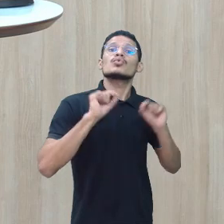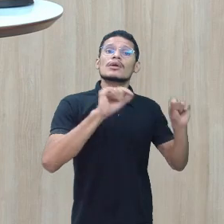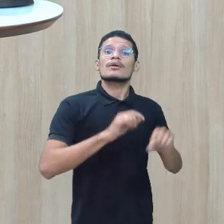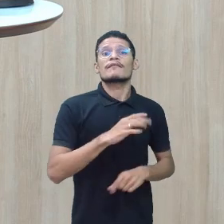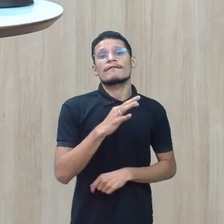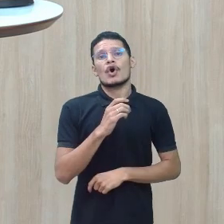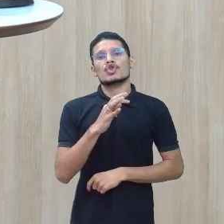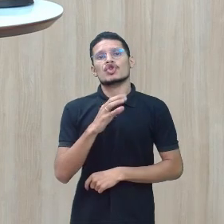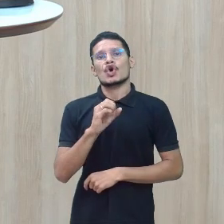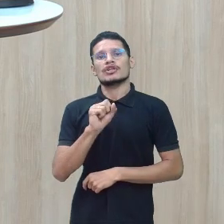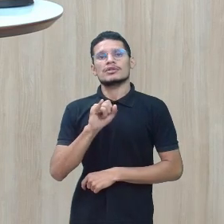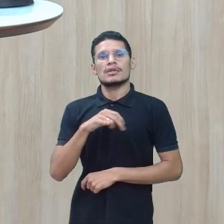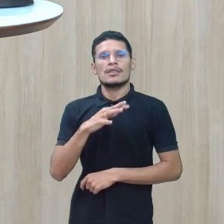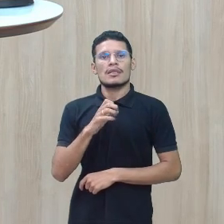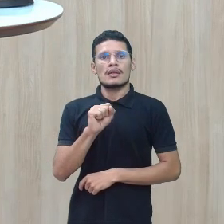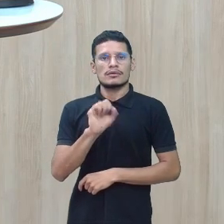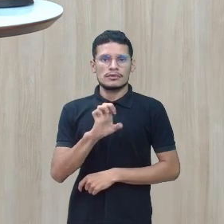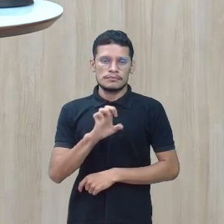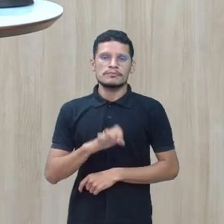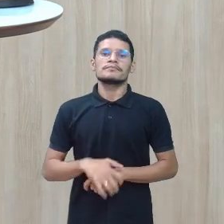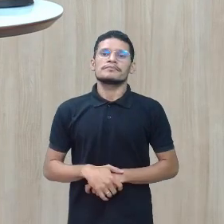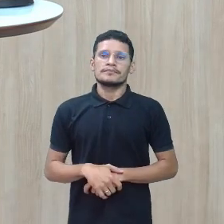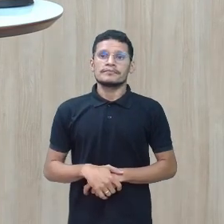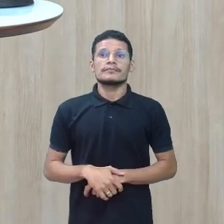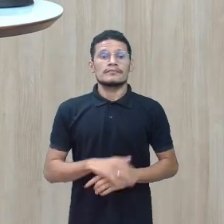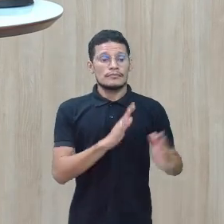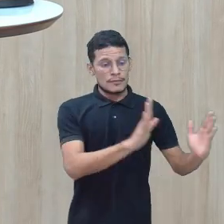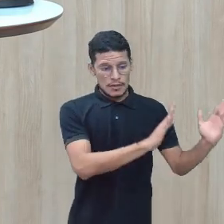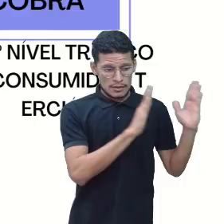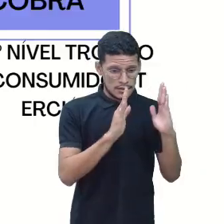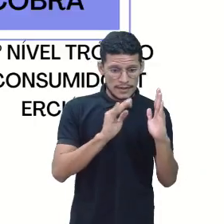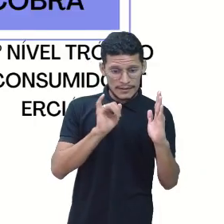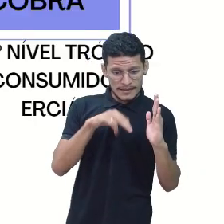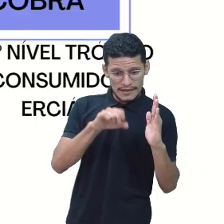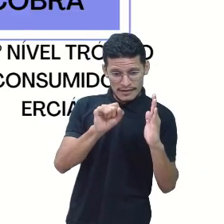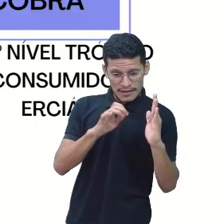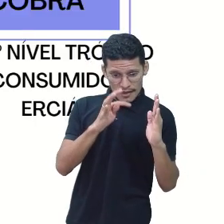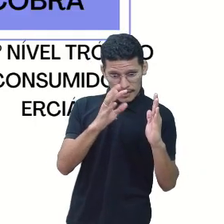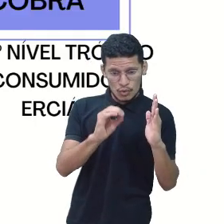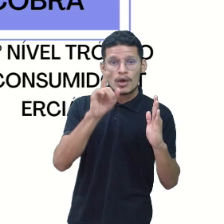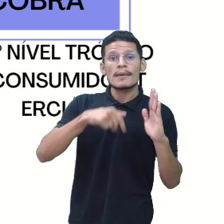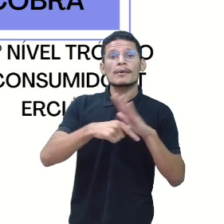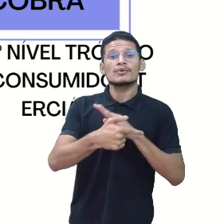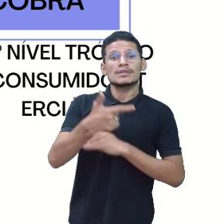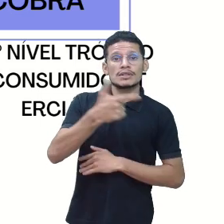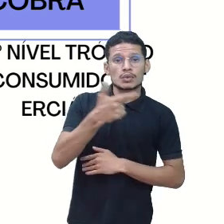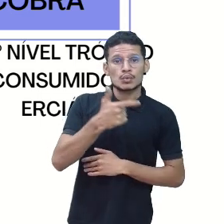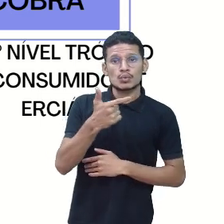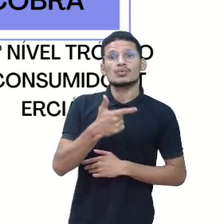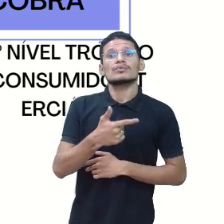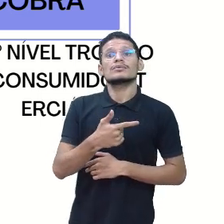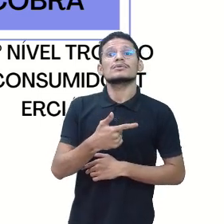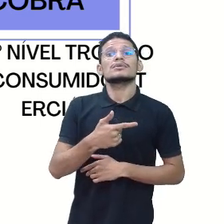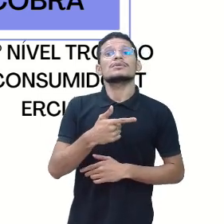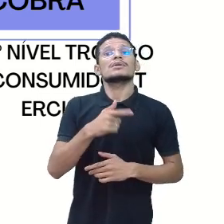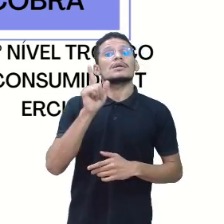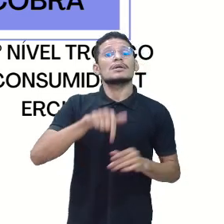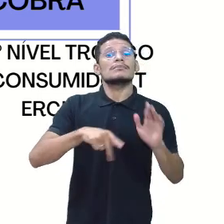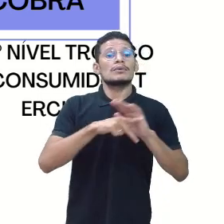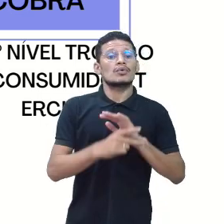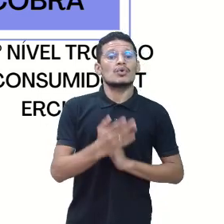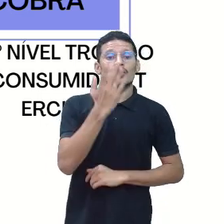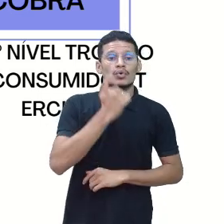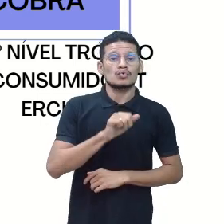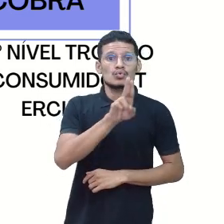da fotossíntese. O inseto aqui está no segundo nível trófico e é o